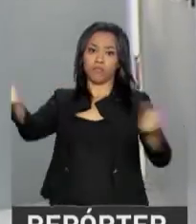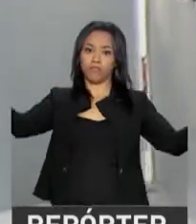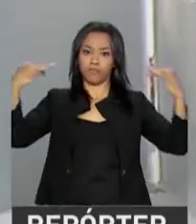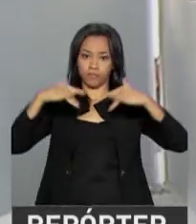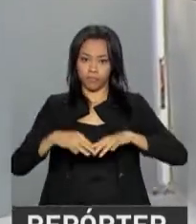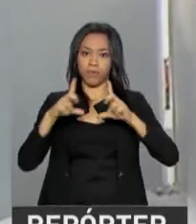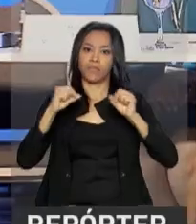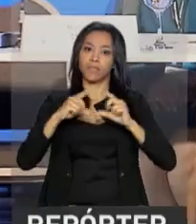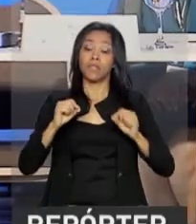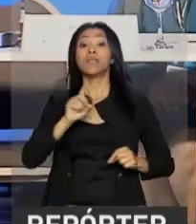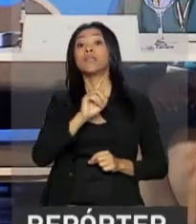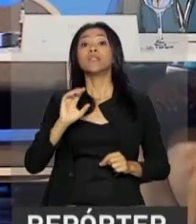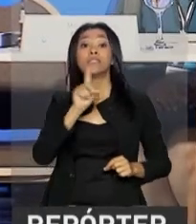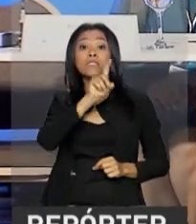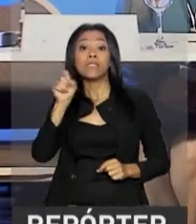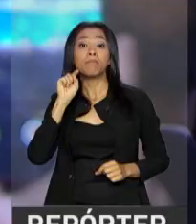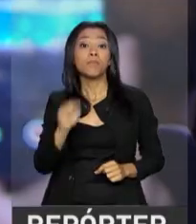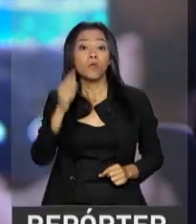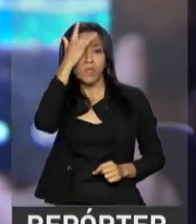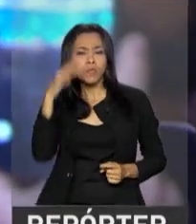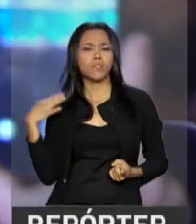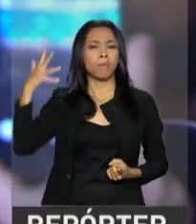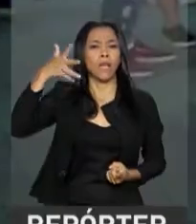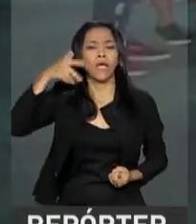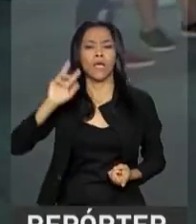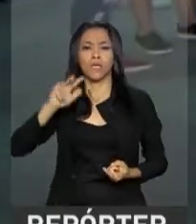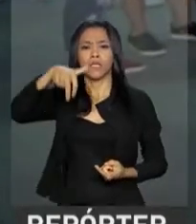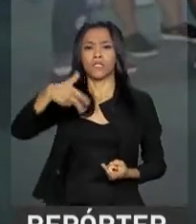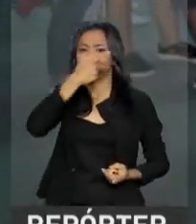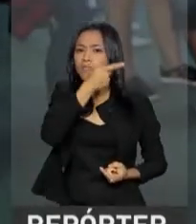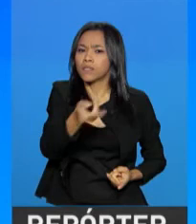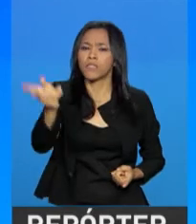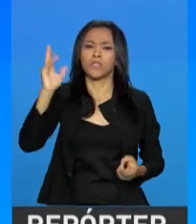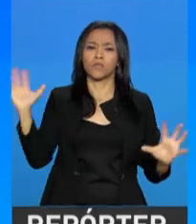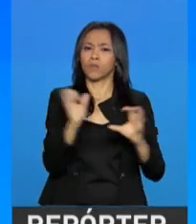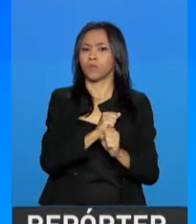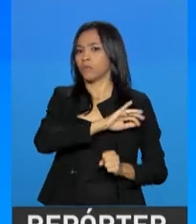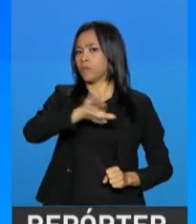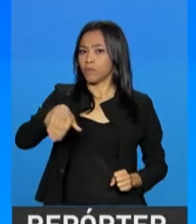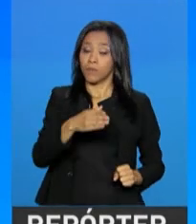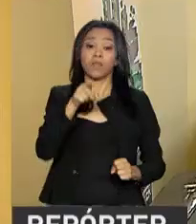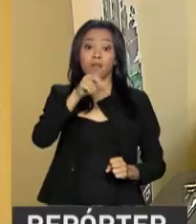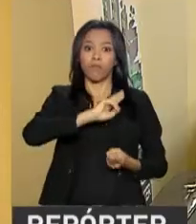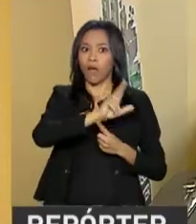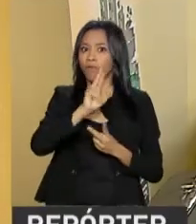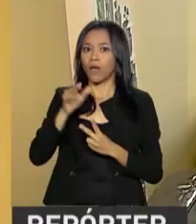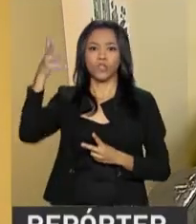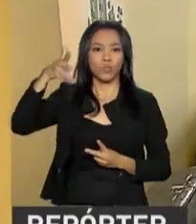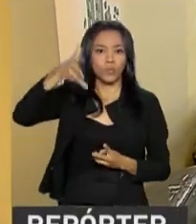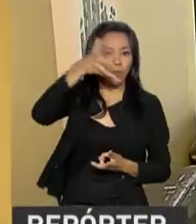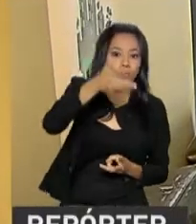de 100 mil pessoas, entre congressistas, autoridades e visitantes. Centenas de discursos,